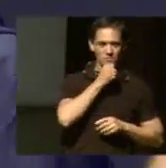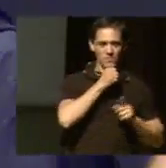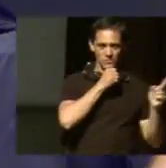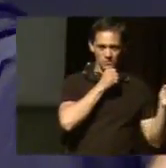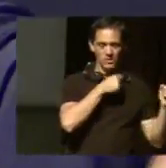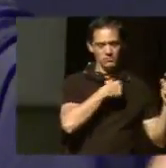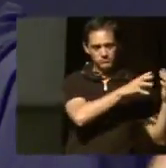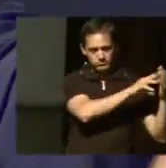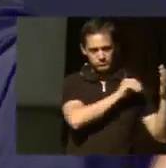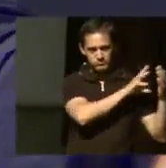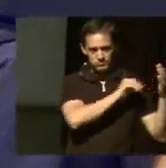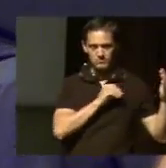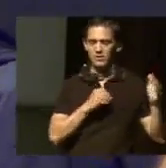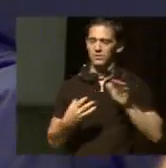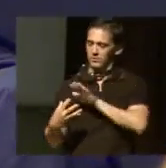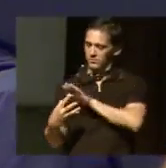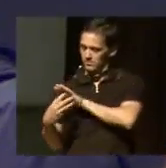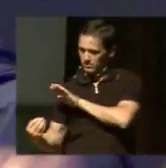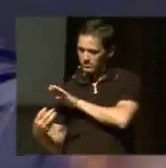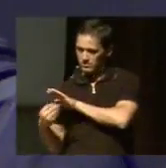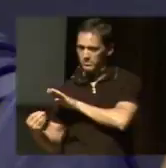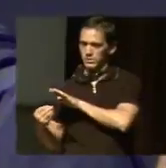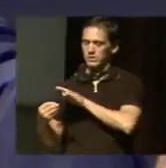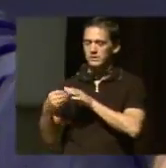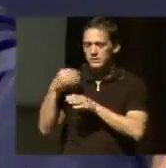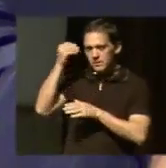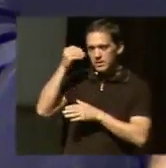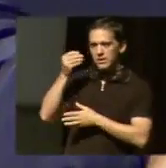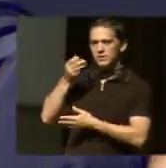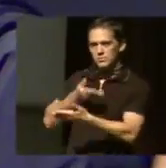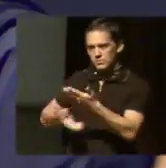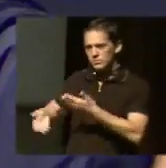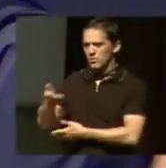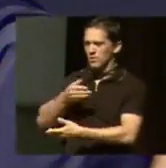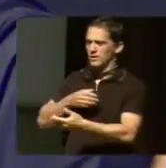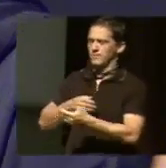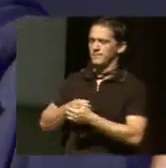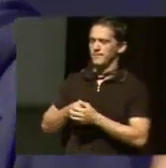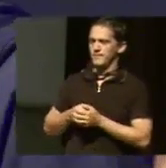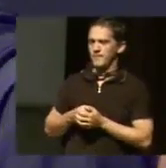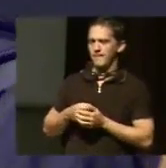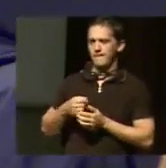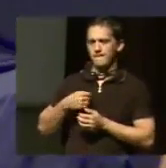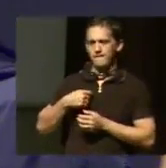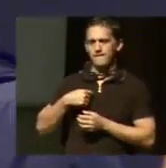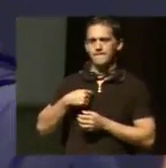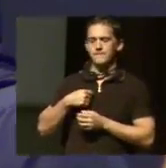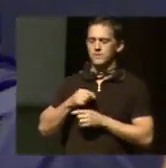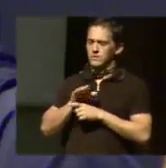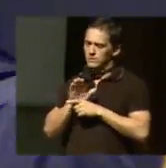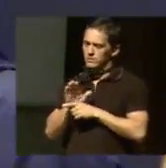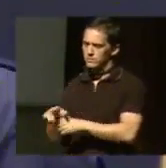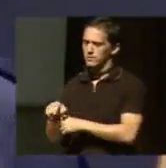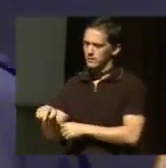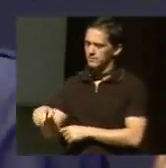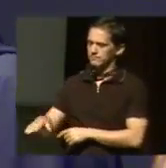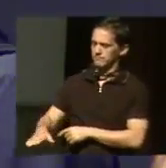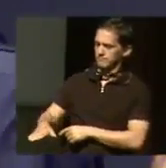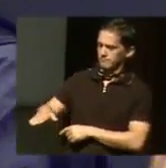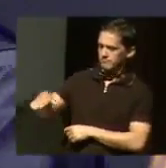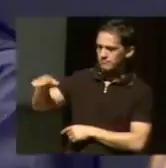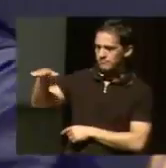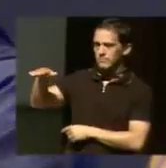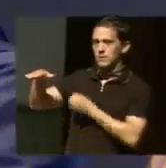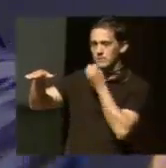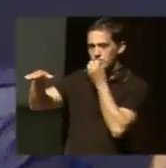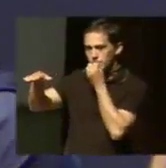para poder trocar experiências e poder formar outras pessoas boas, que serão um